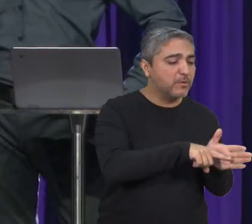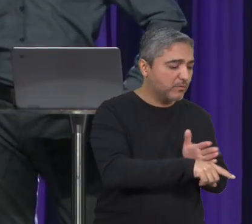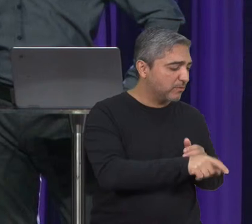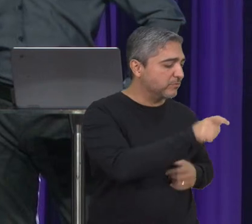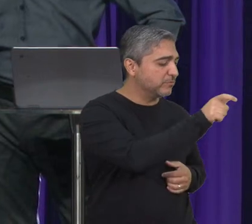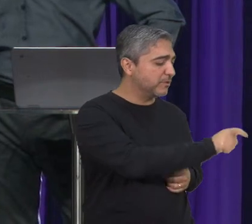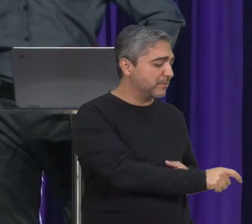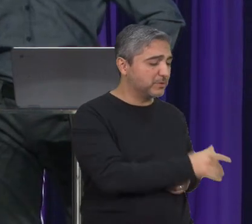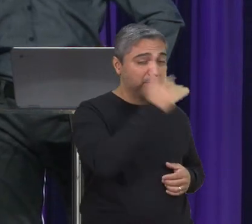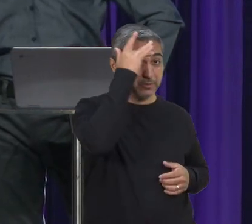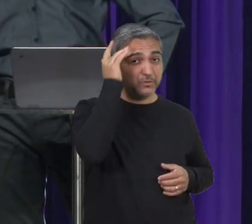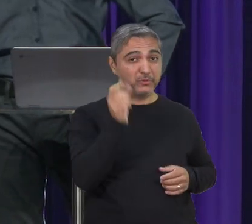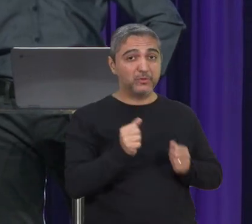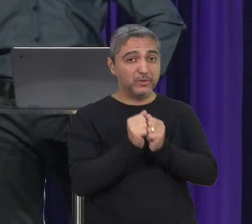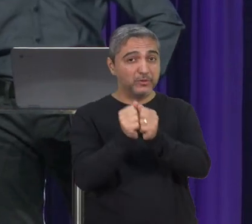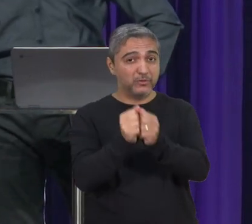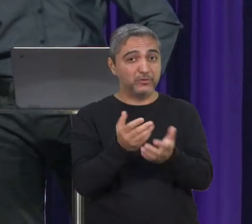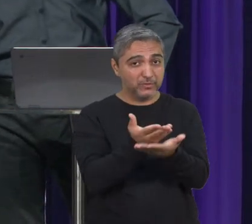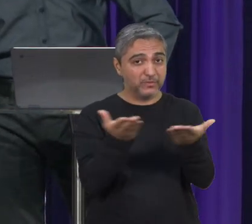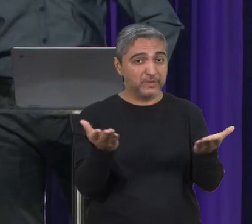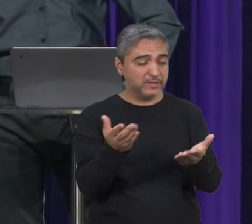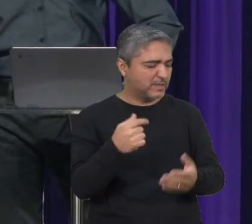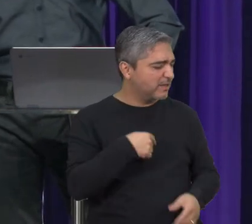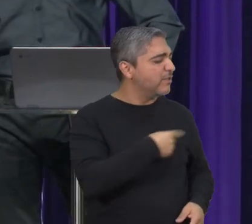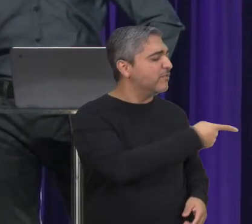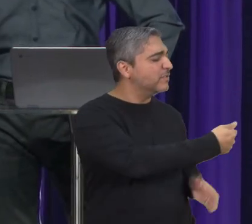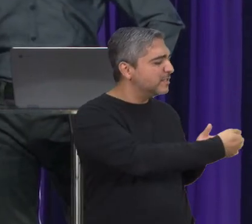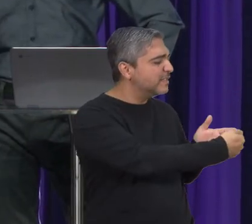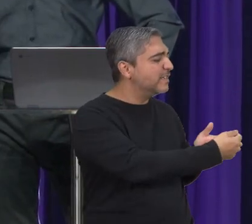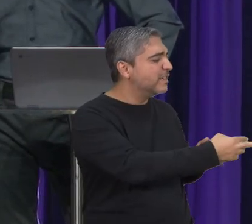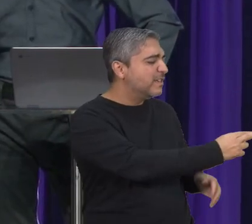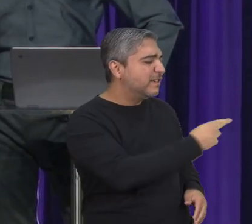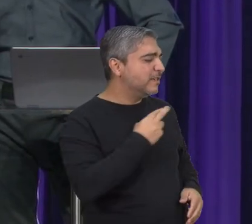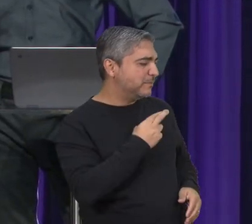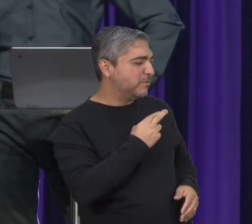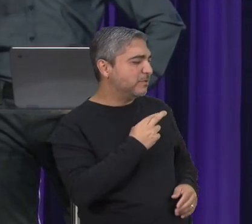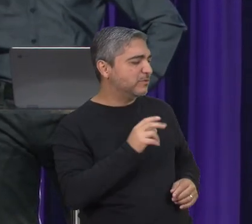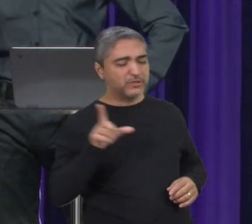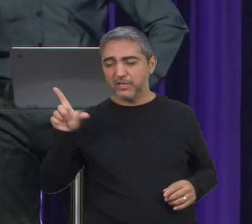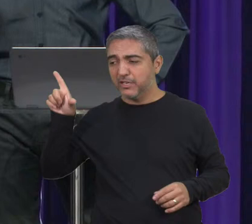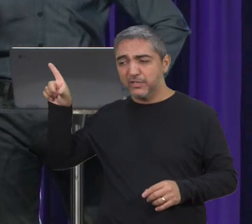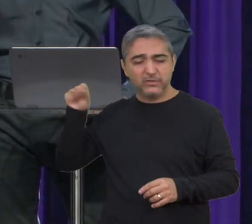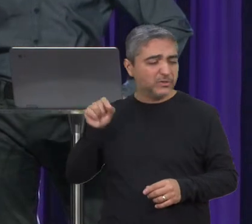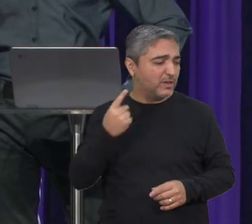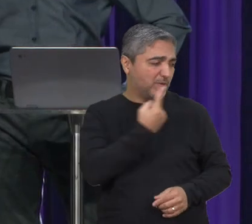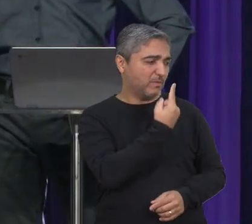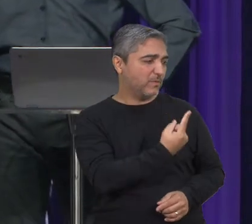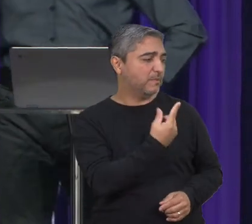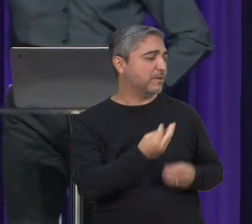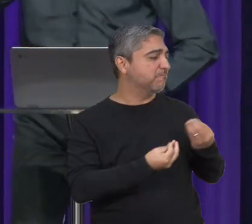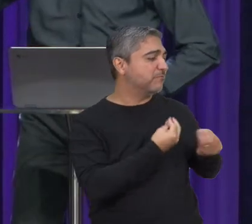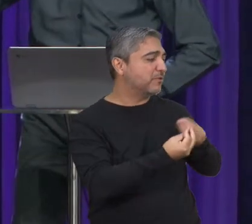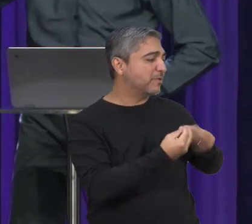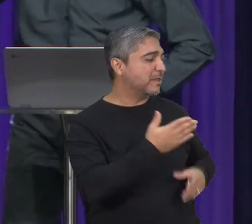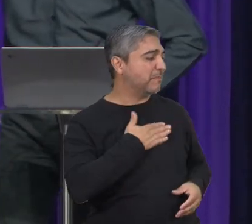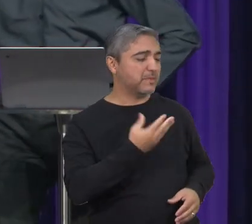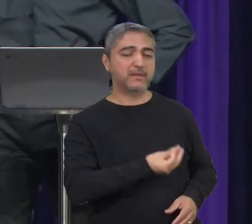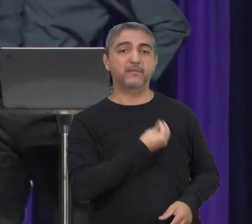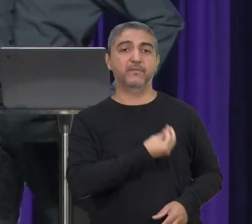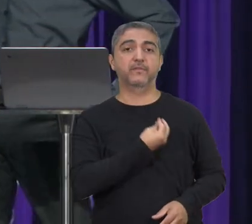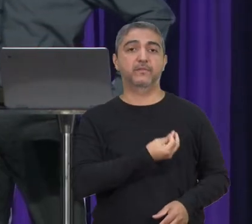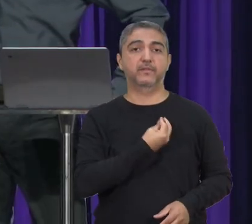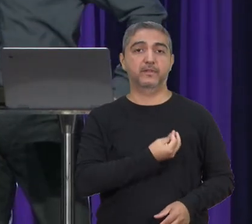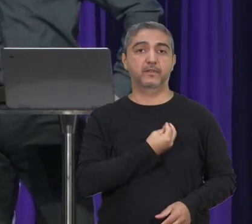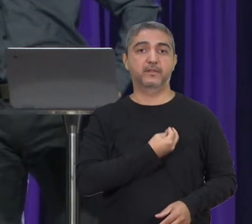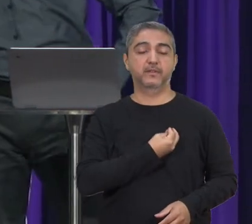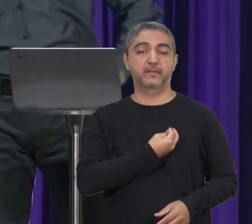não conseguiu identificar. Então, quem sabe a pessoa que te conhece bem pode dizer: olha, o teu ponto